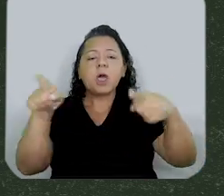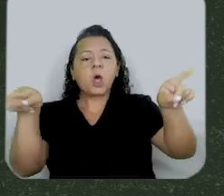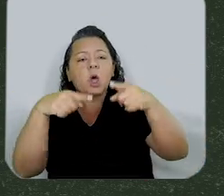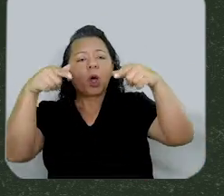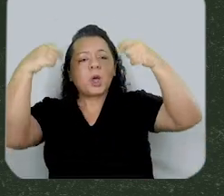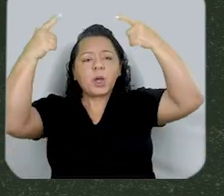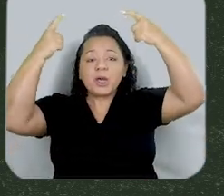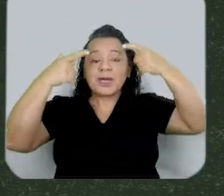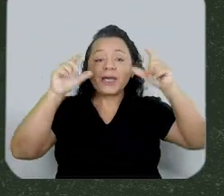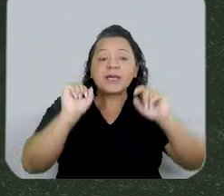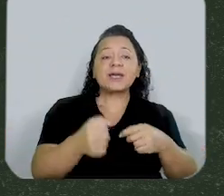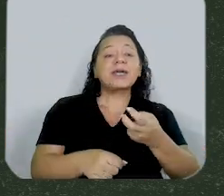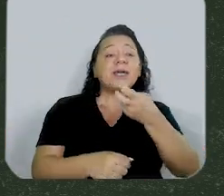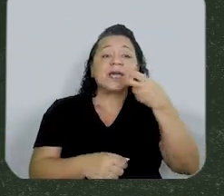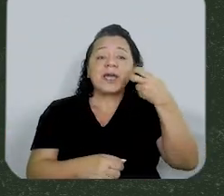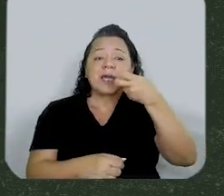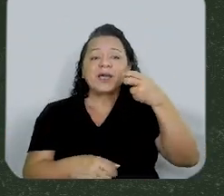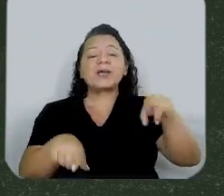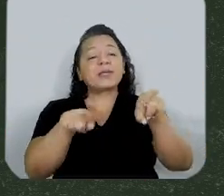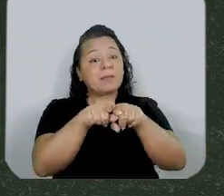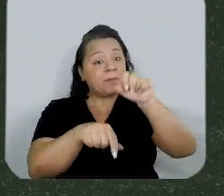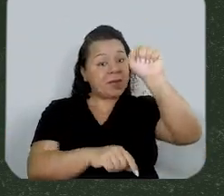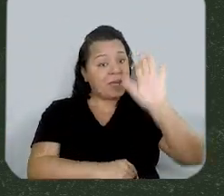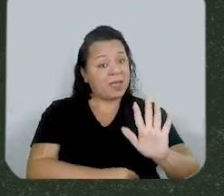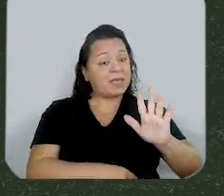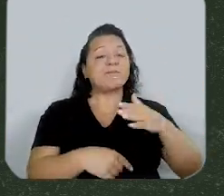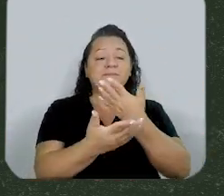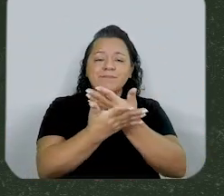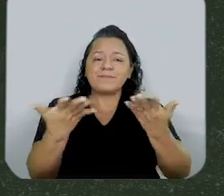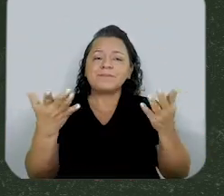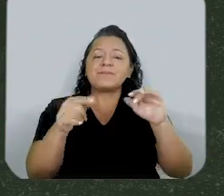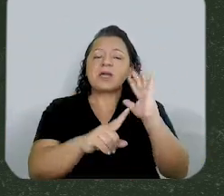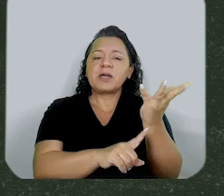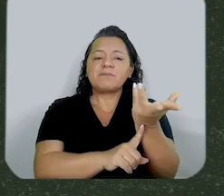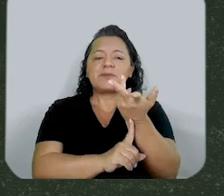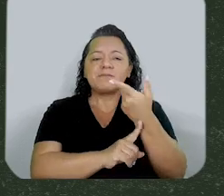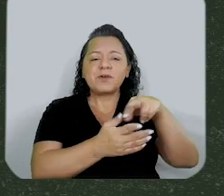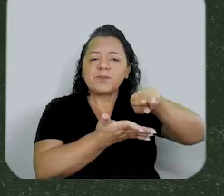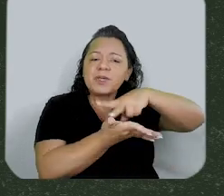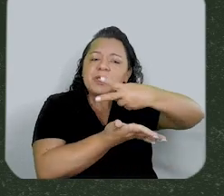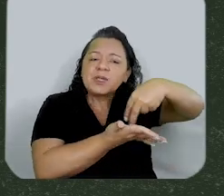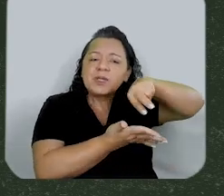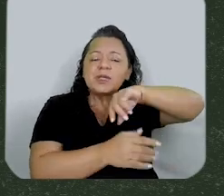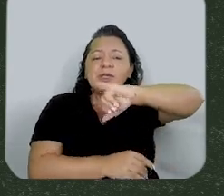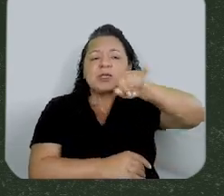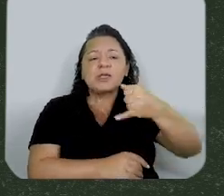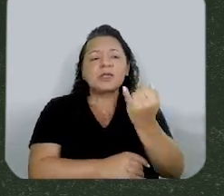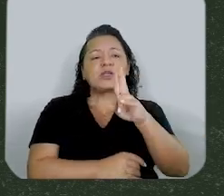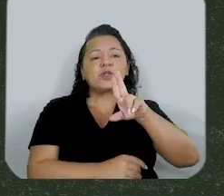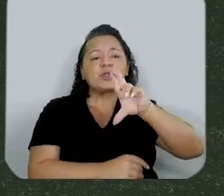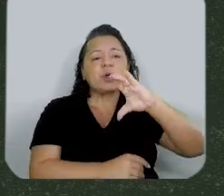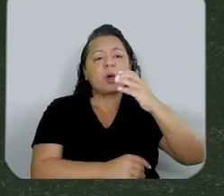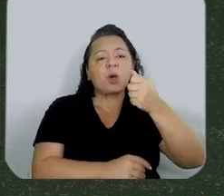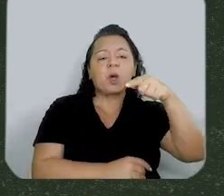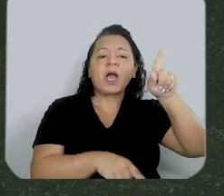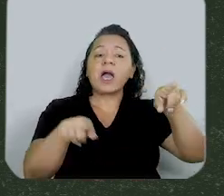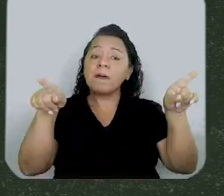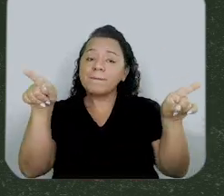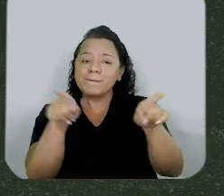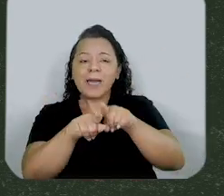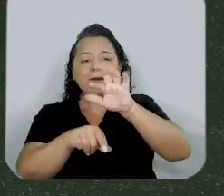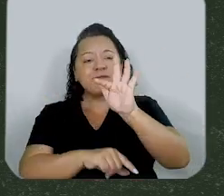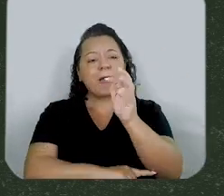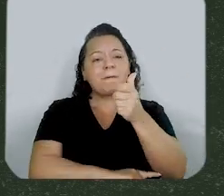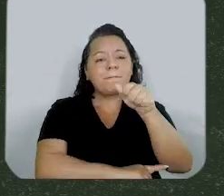de Joezer Álvares e Ariana Boaventura. Performances também de dança com Ediclésio K e Fabiano